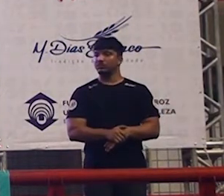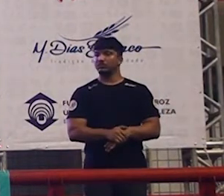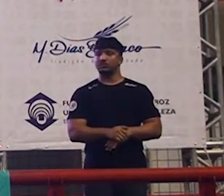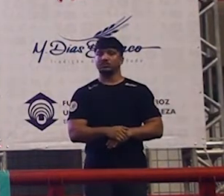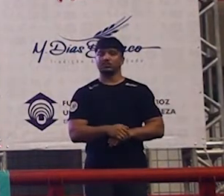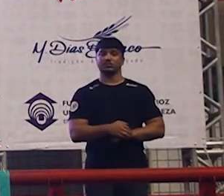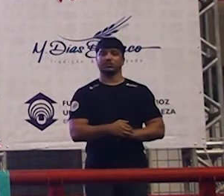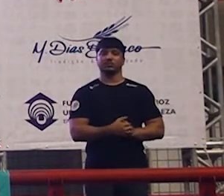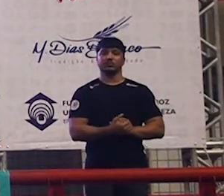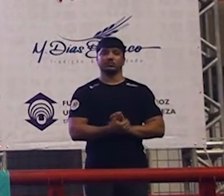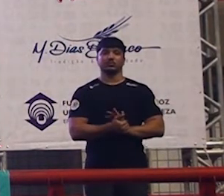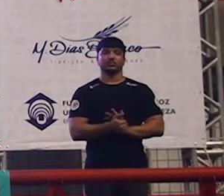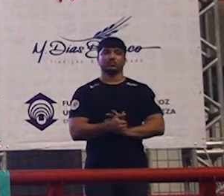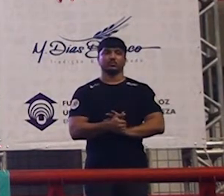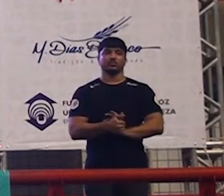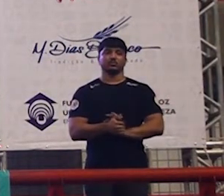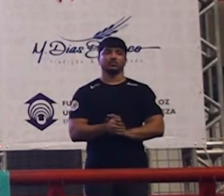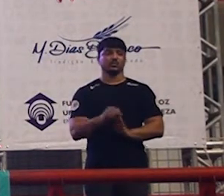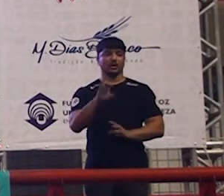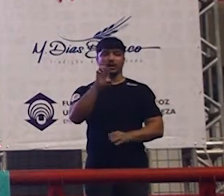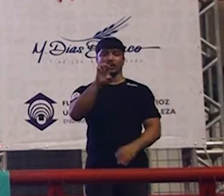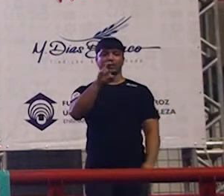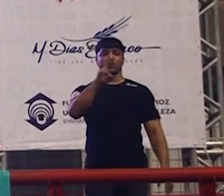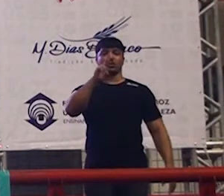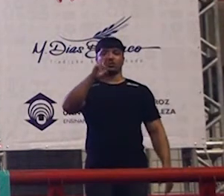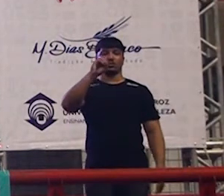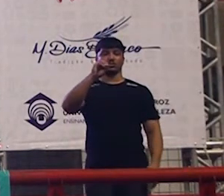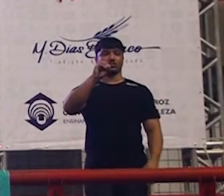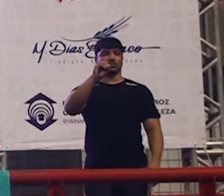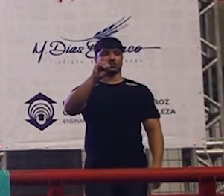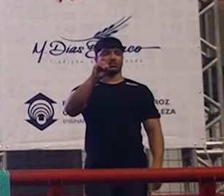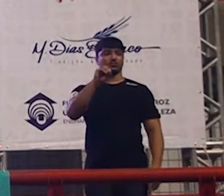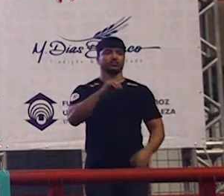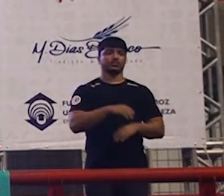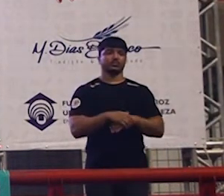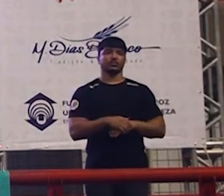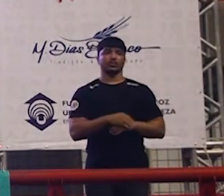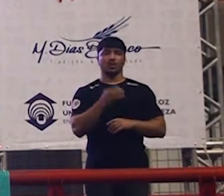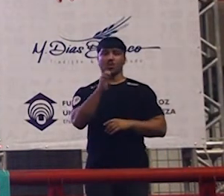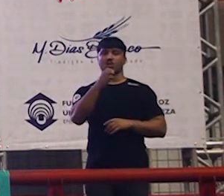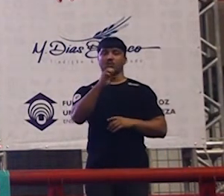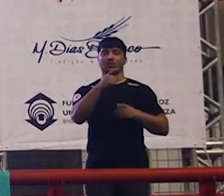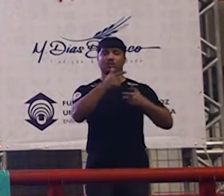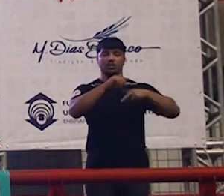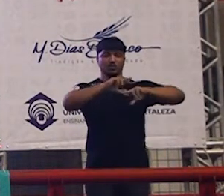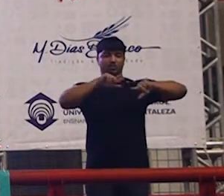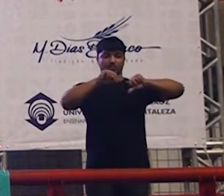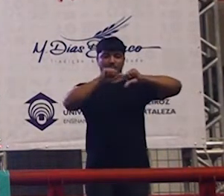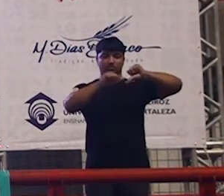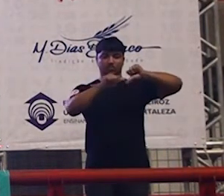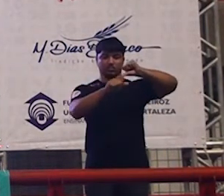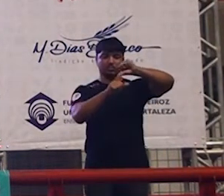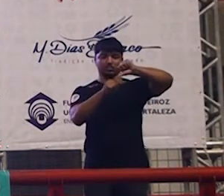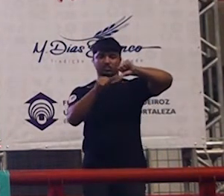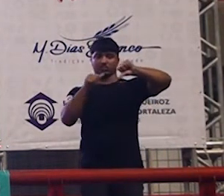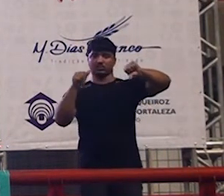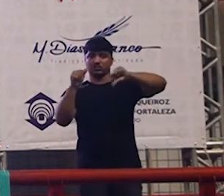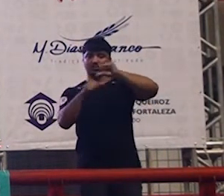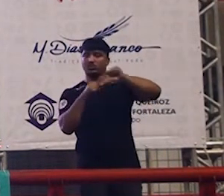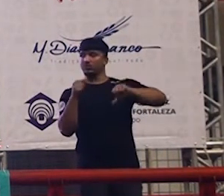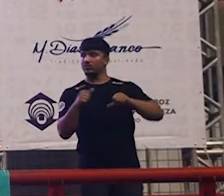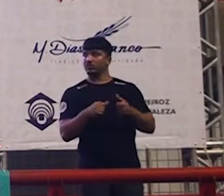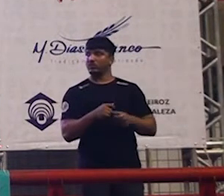Euro. Aí você tem o símbolo do euro, e o símbolo do euro vai mudando, até virar